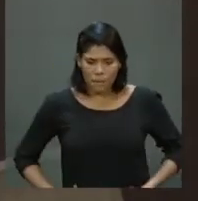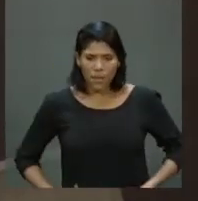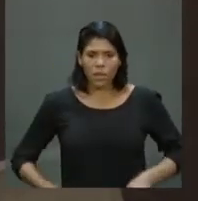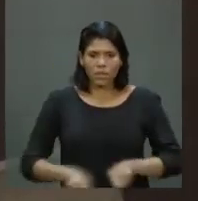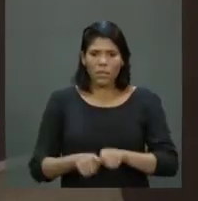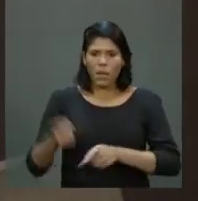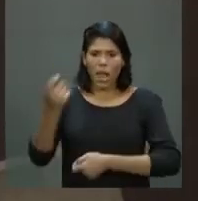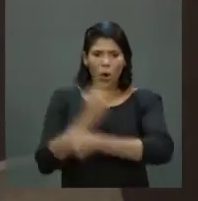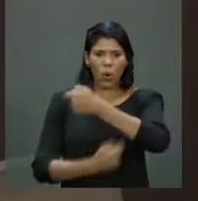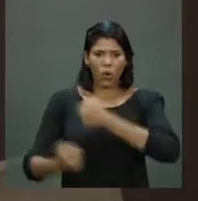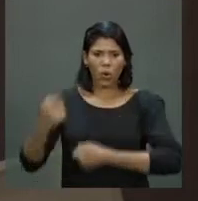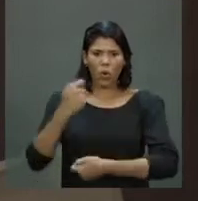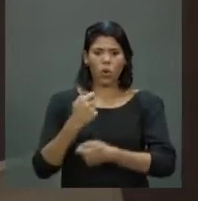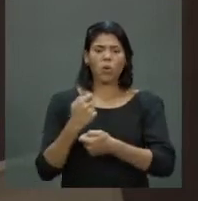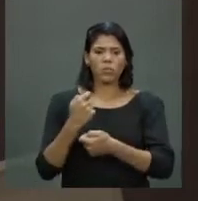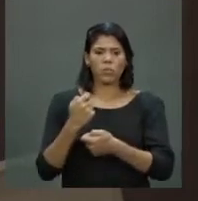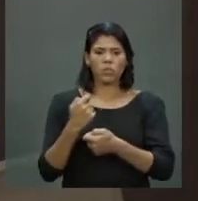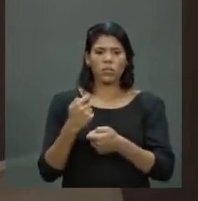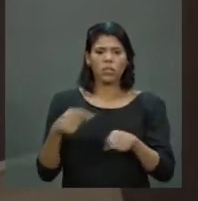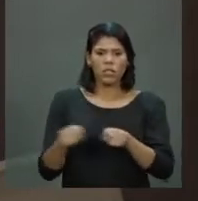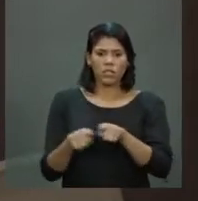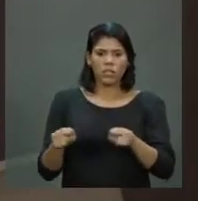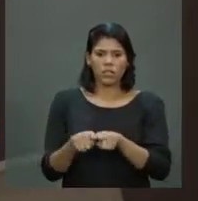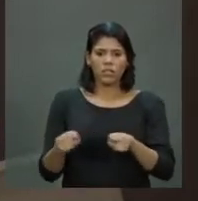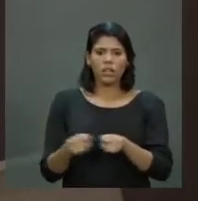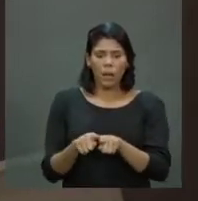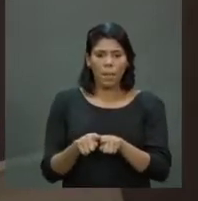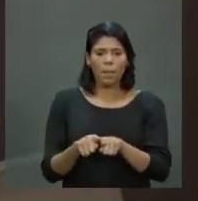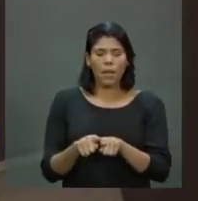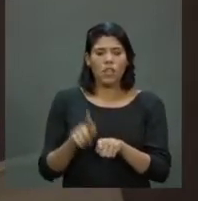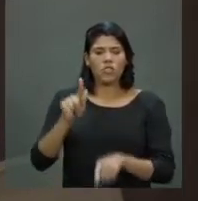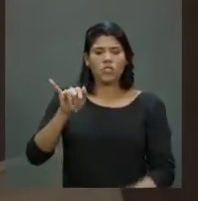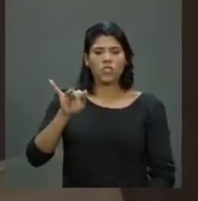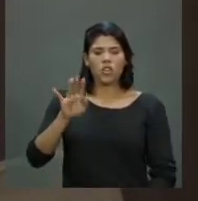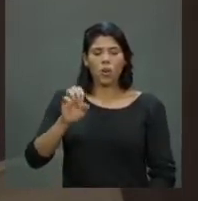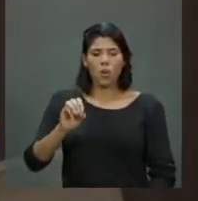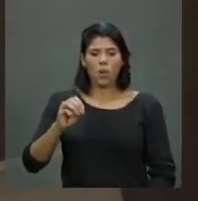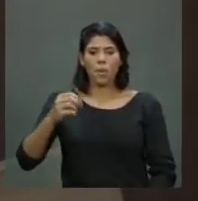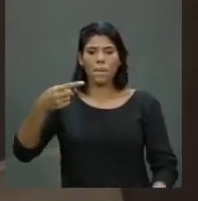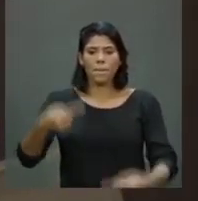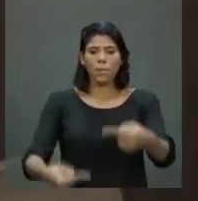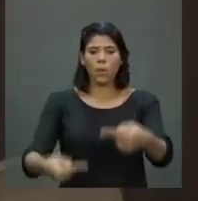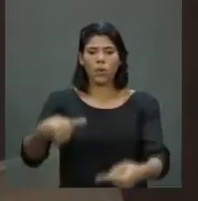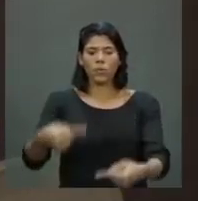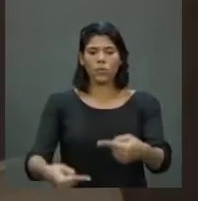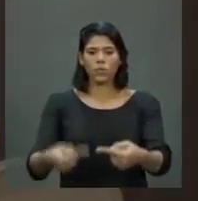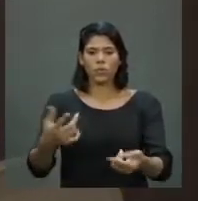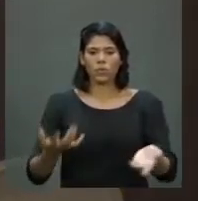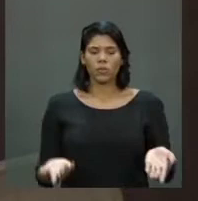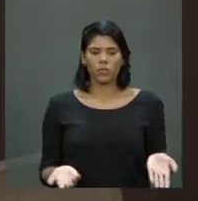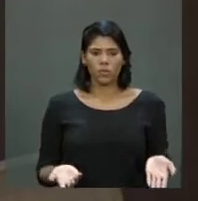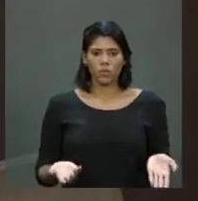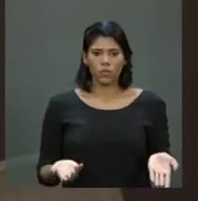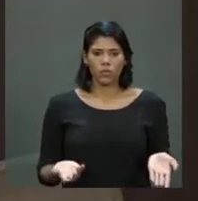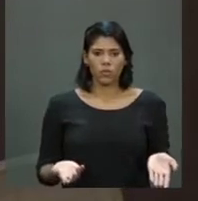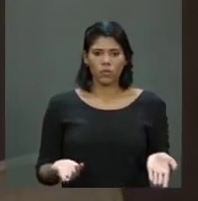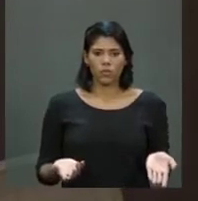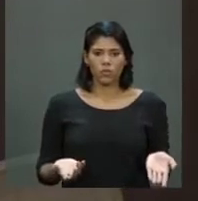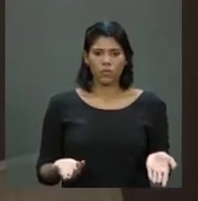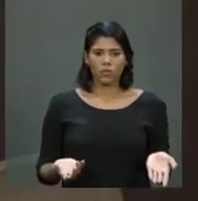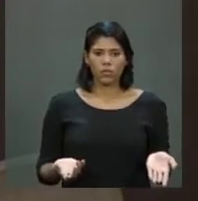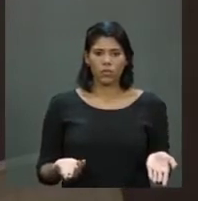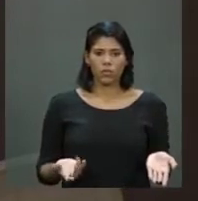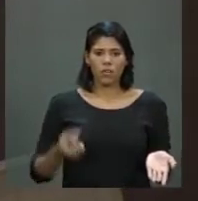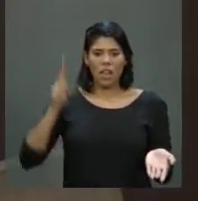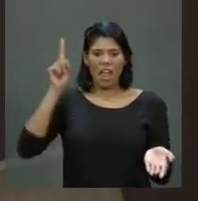vista econômico e do ponto de vista geopolítico. É uma das menores figuras